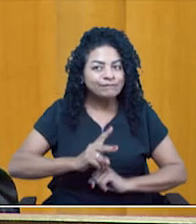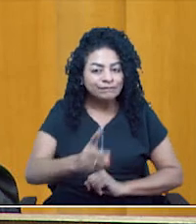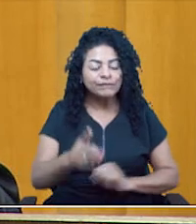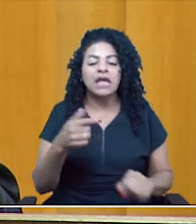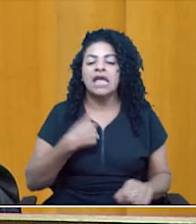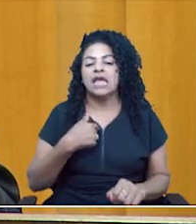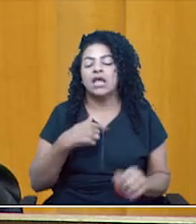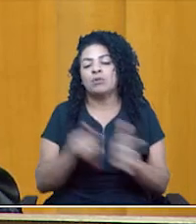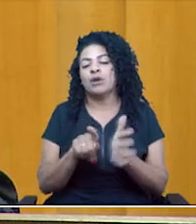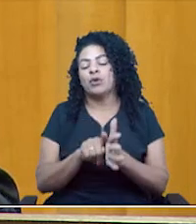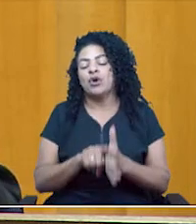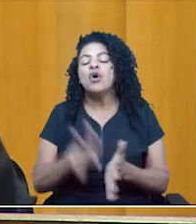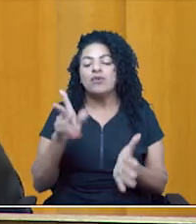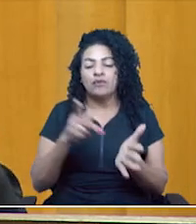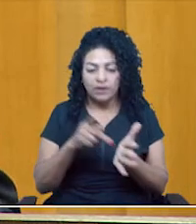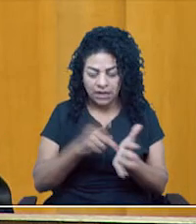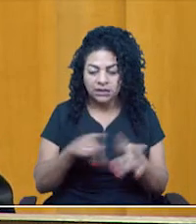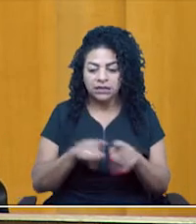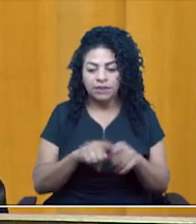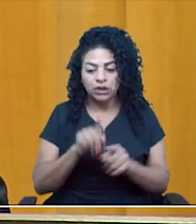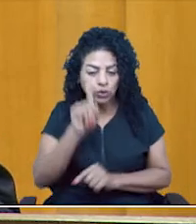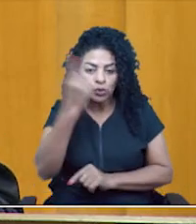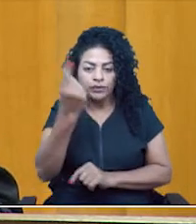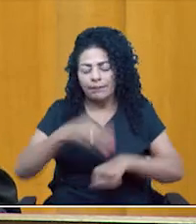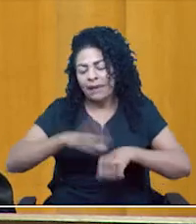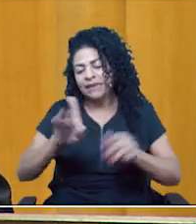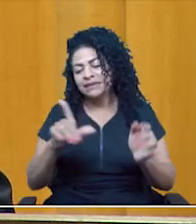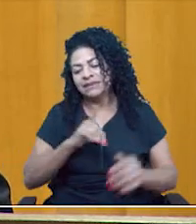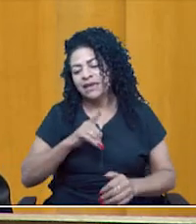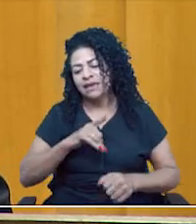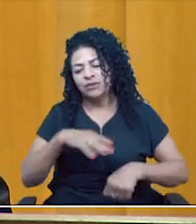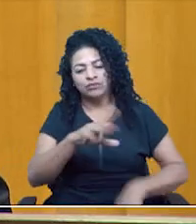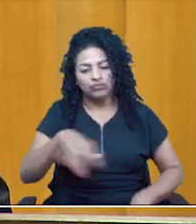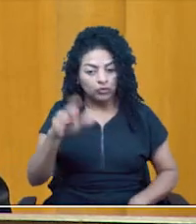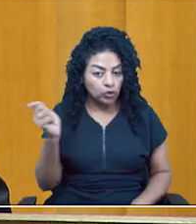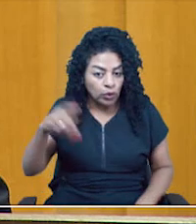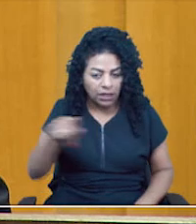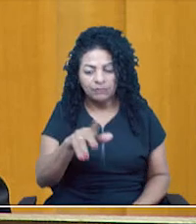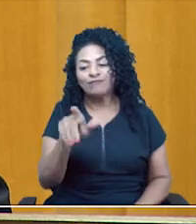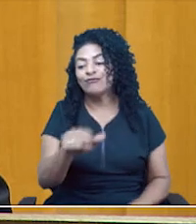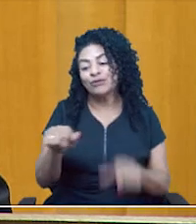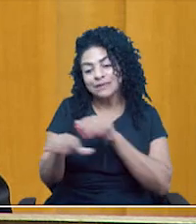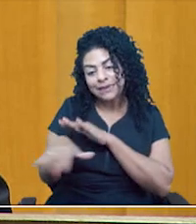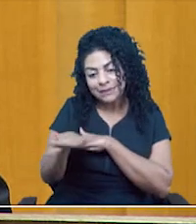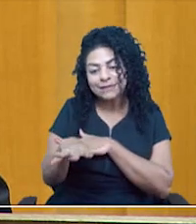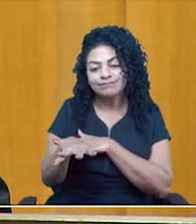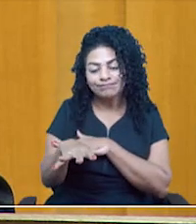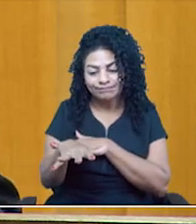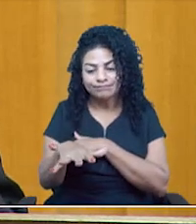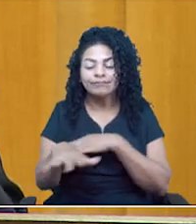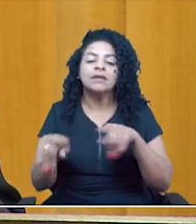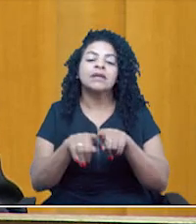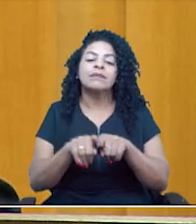seguramente tantas dúvidas, ou até mais do que os senhores. Mas o fato é que nós estamos vendo nascer uma nova, não